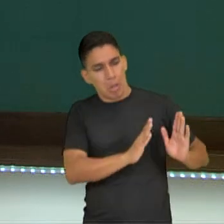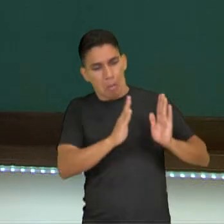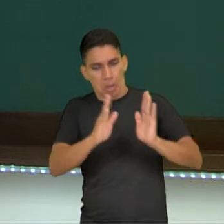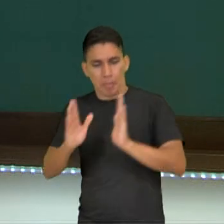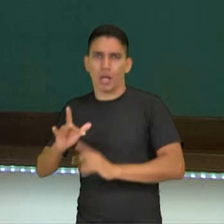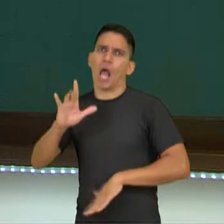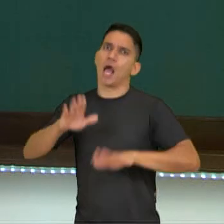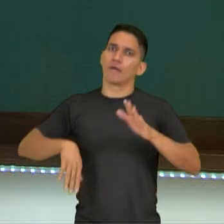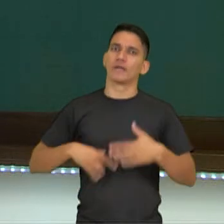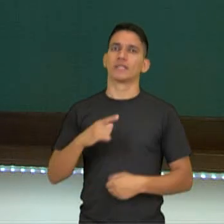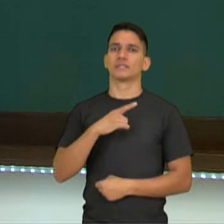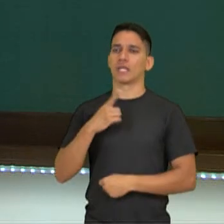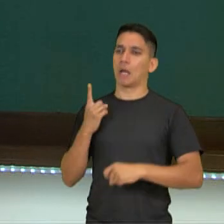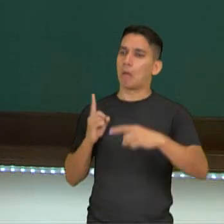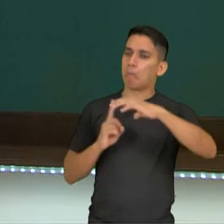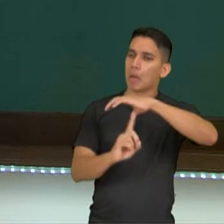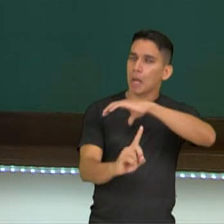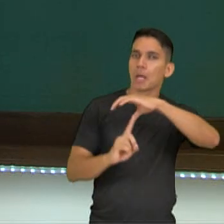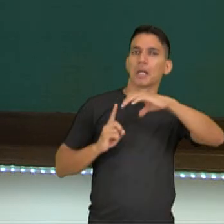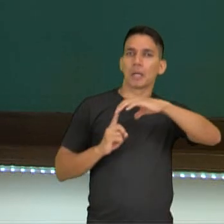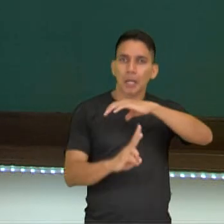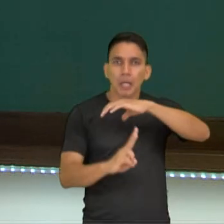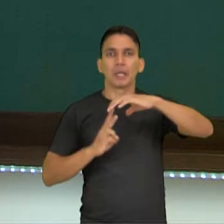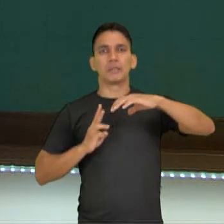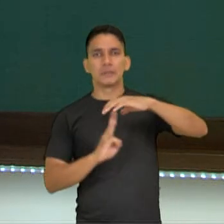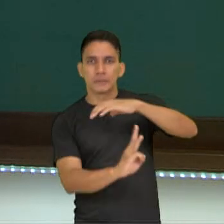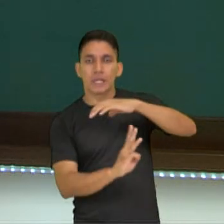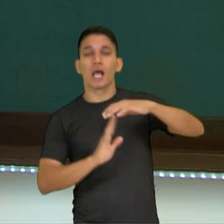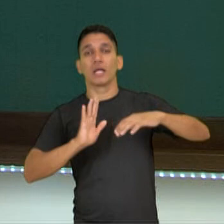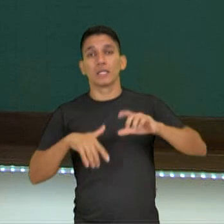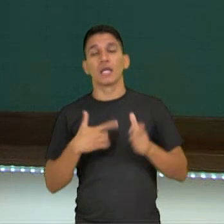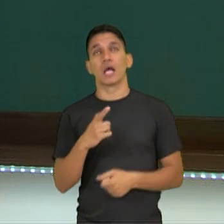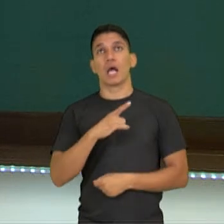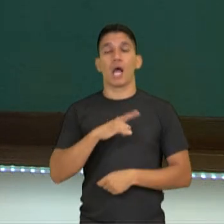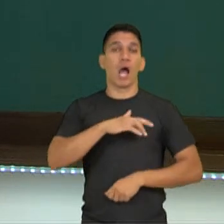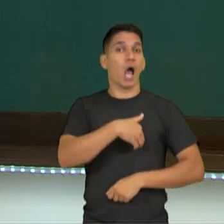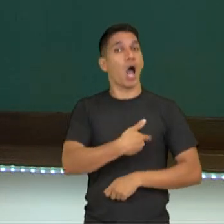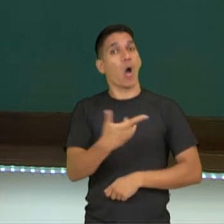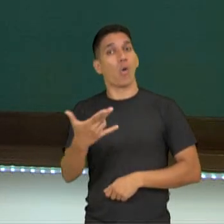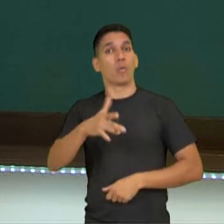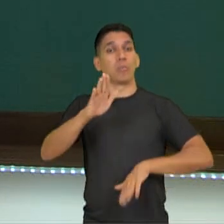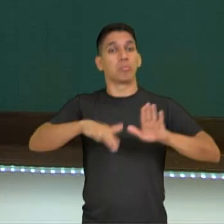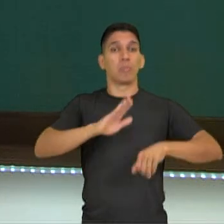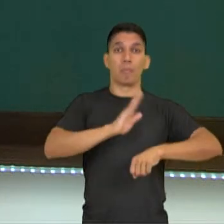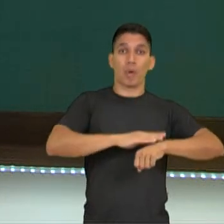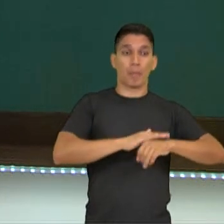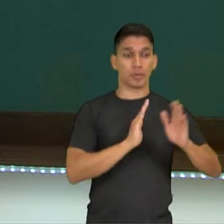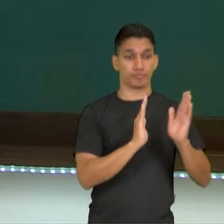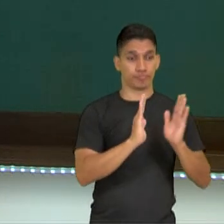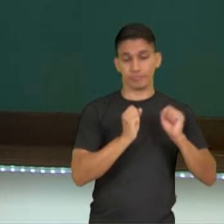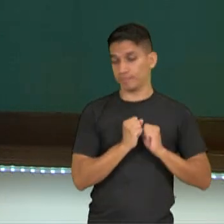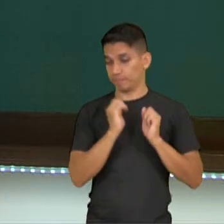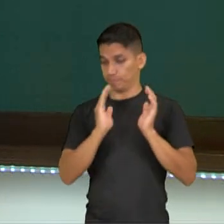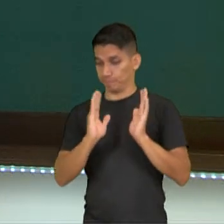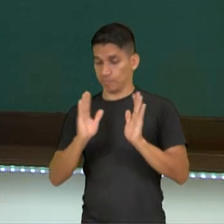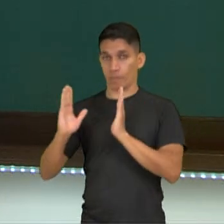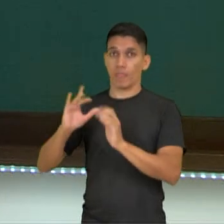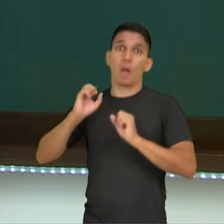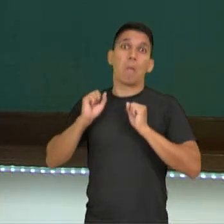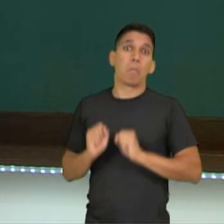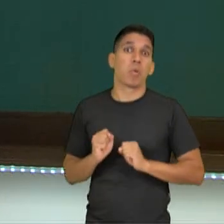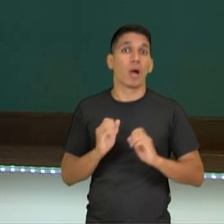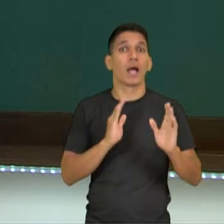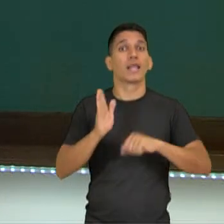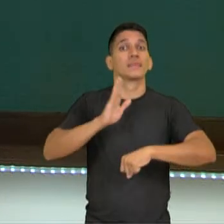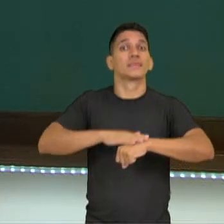tem personagens, né? Essas personagens, elas atuam em um determinado tempo, né? Esse tempo, ele pode ser tanto